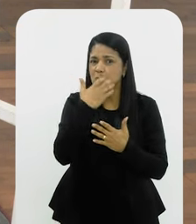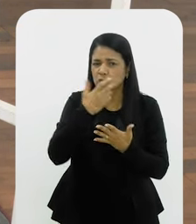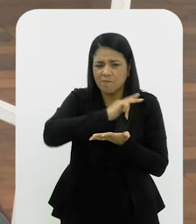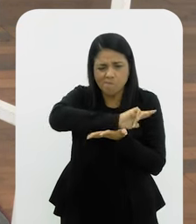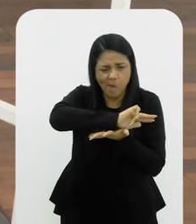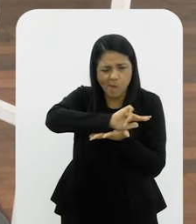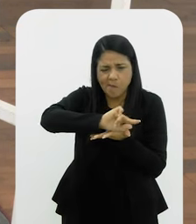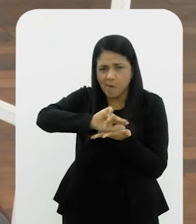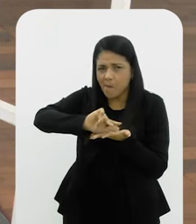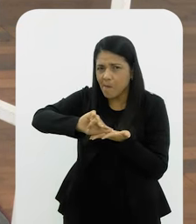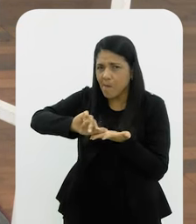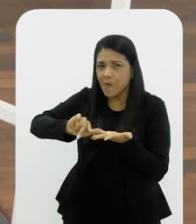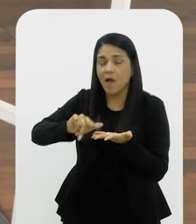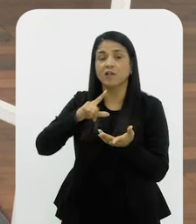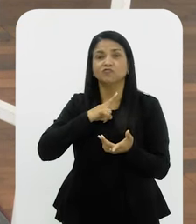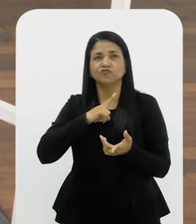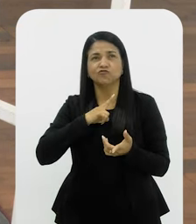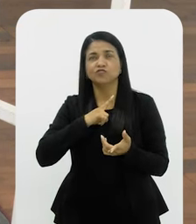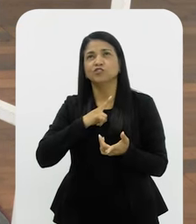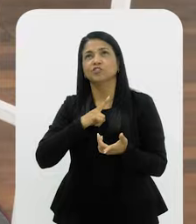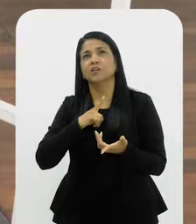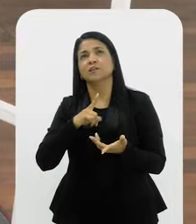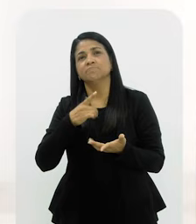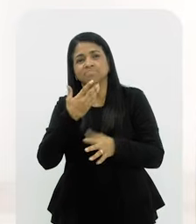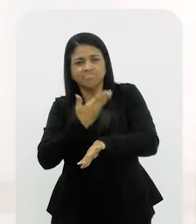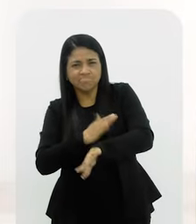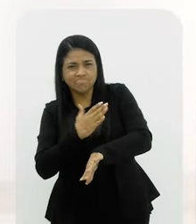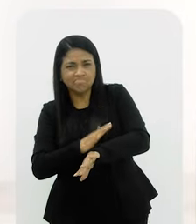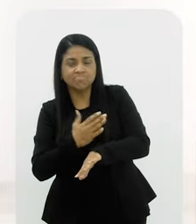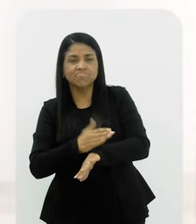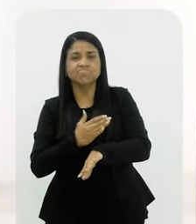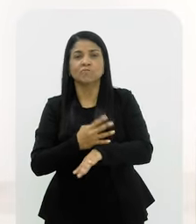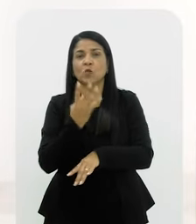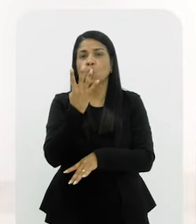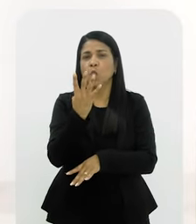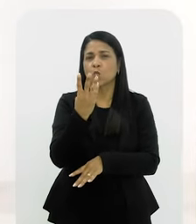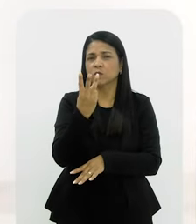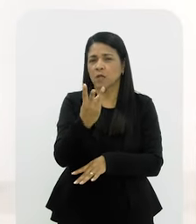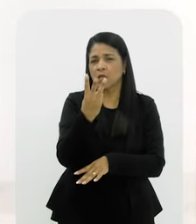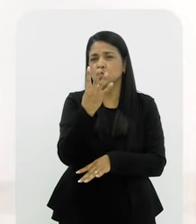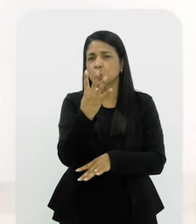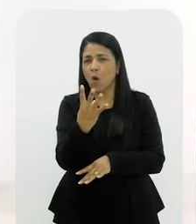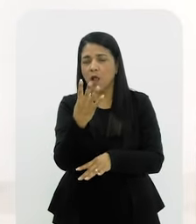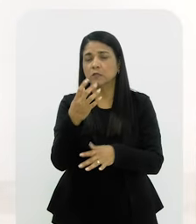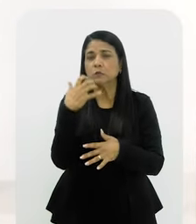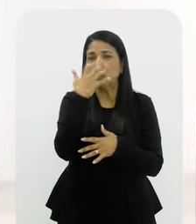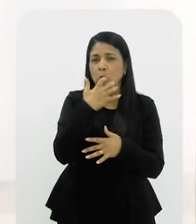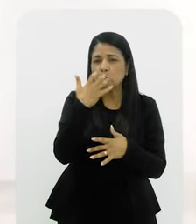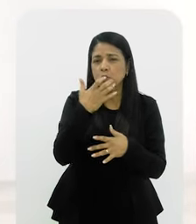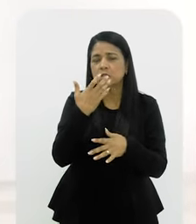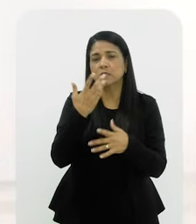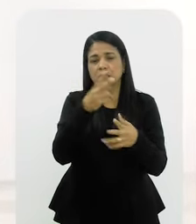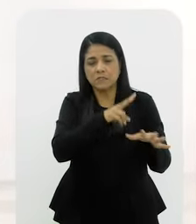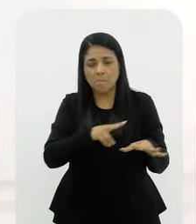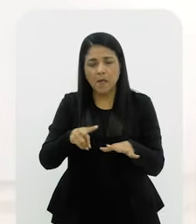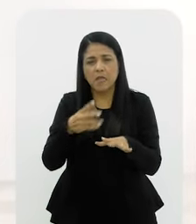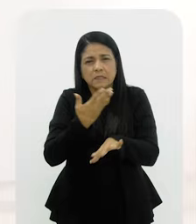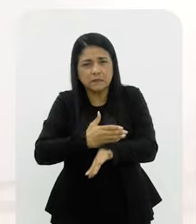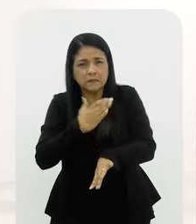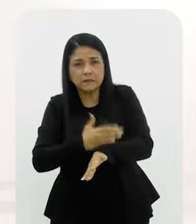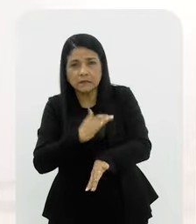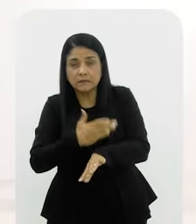vastíssimo. É porque você pegava, normalmente ensaiava 3 a 4 músicas por semana, então você ficava